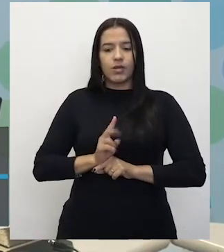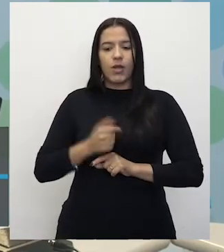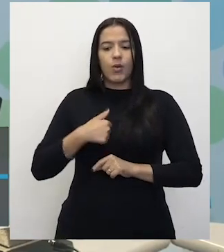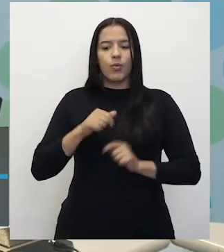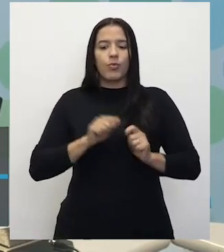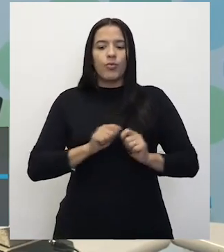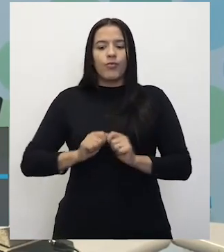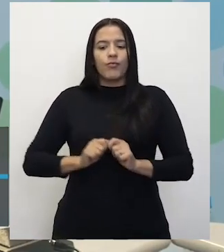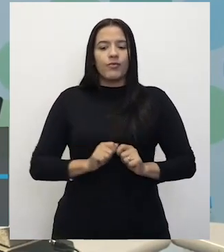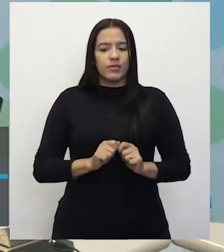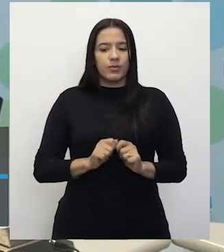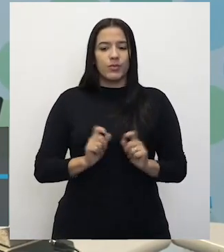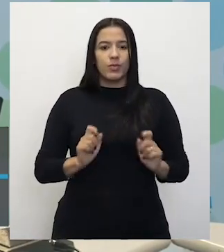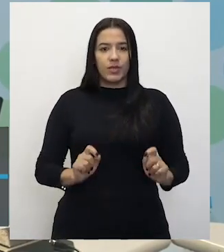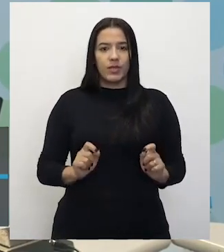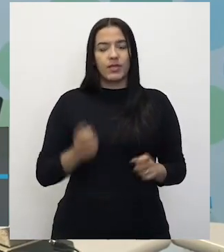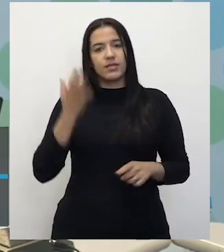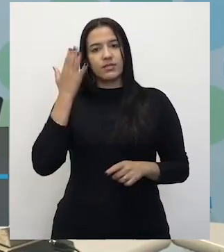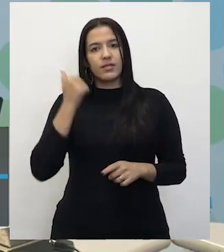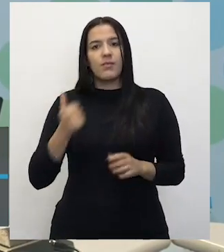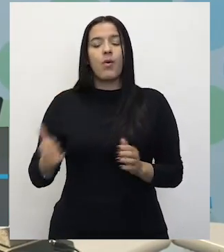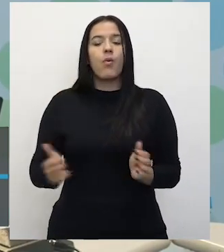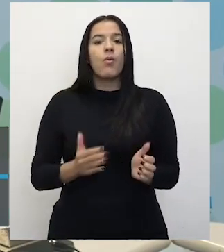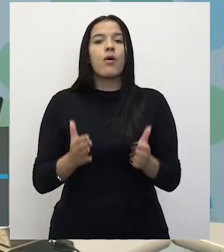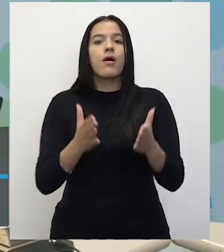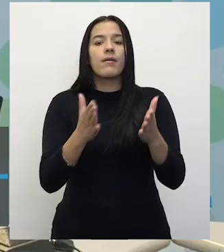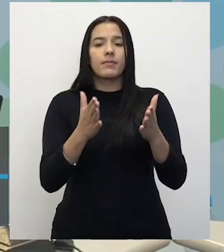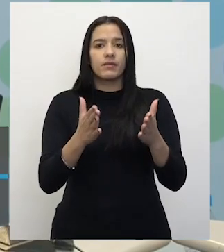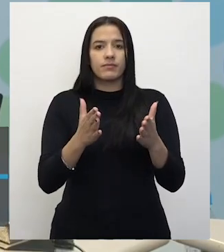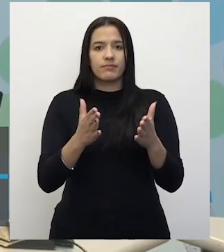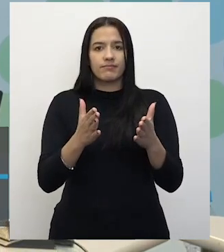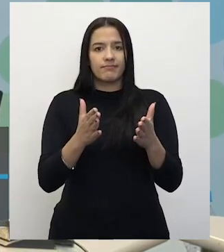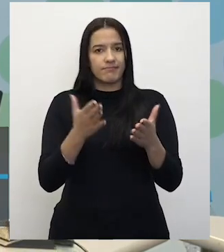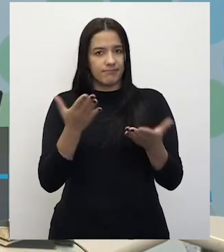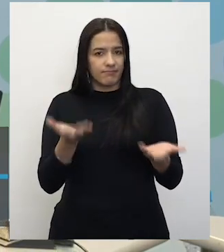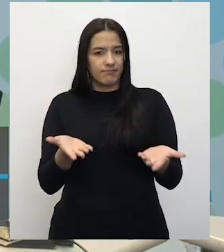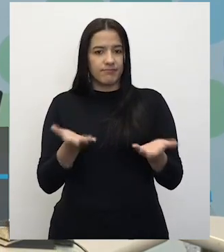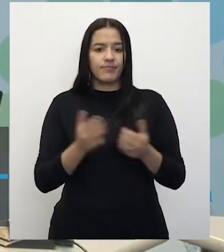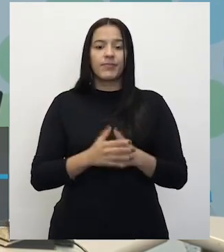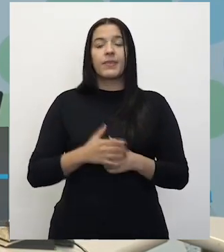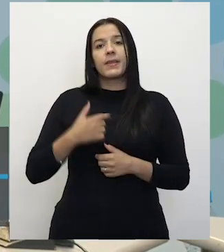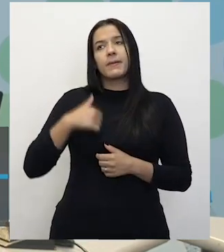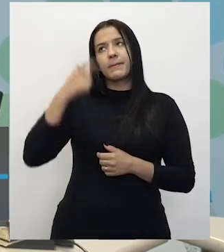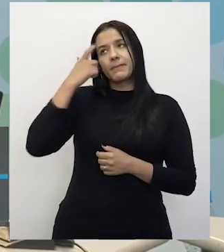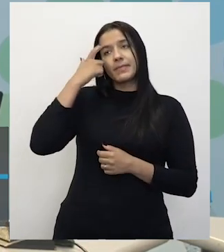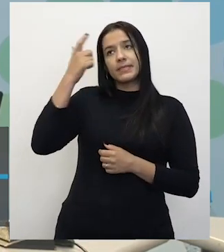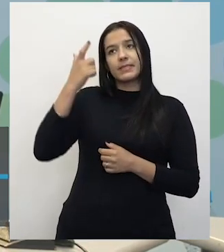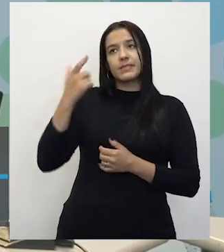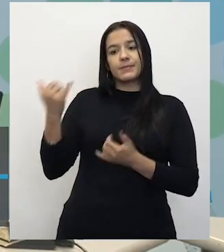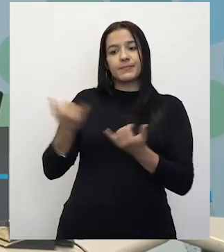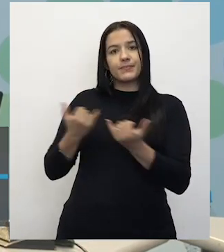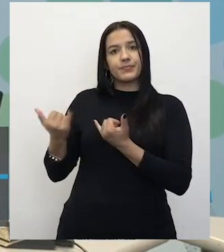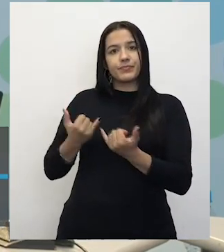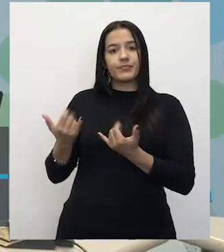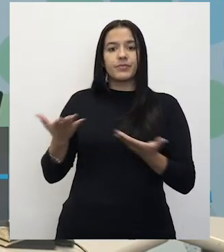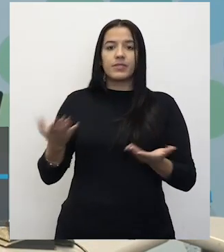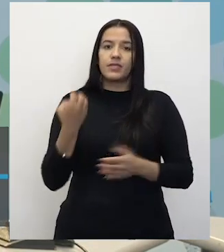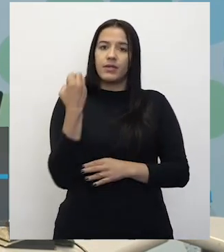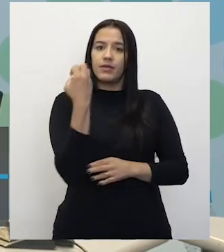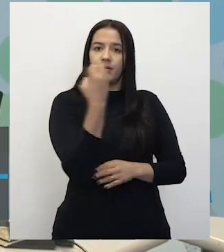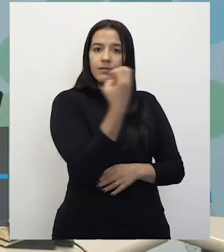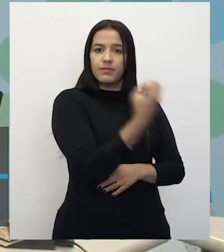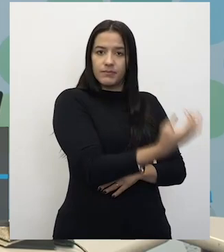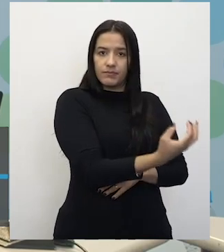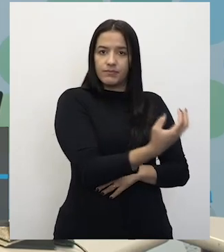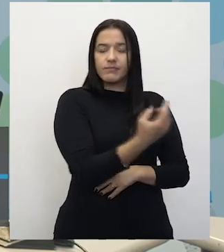disso, mas para você saber o caminho que você está tomando, né? Você pode pensar em indicadores, essa questão, por exemplo, até para uma viagem, né? Você